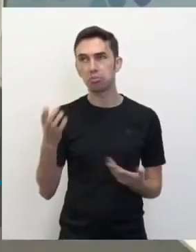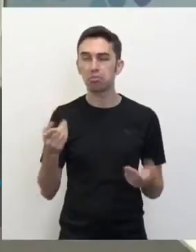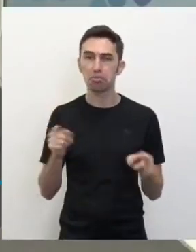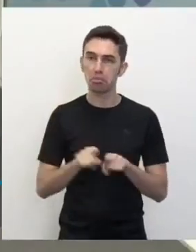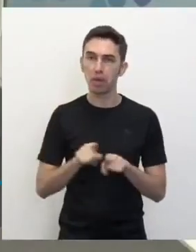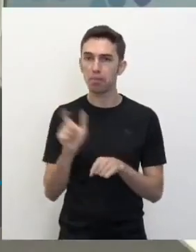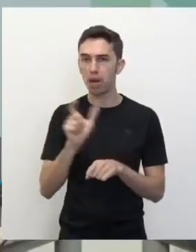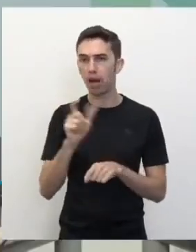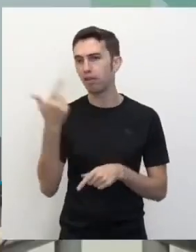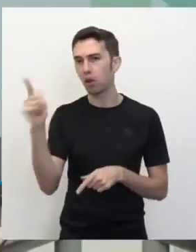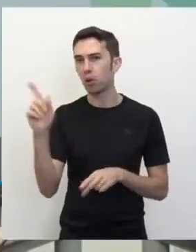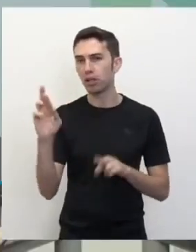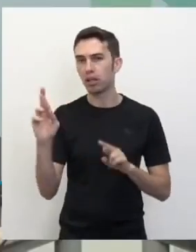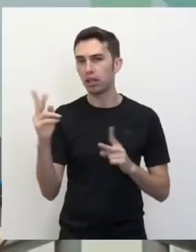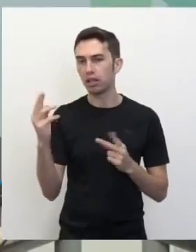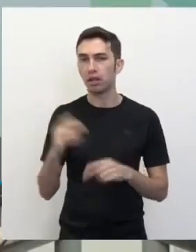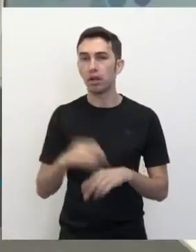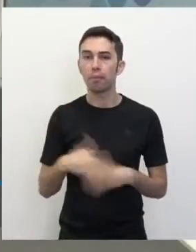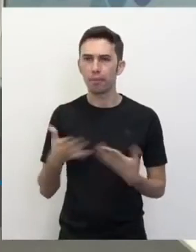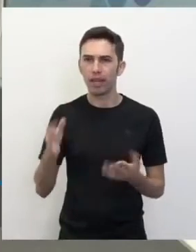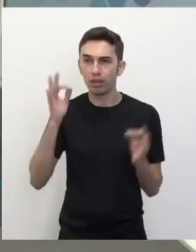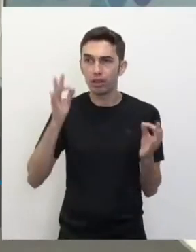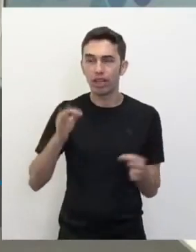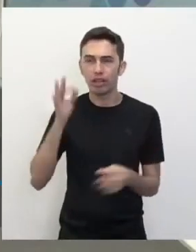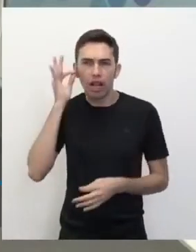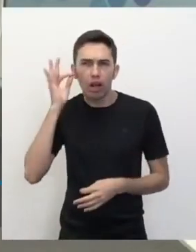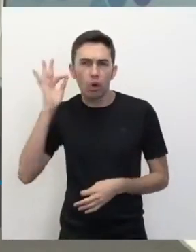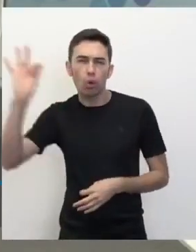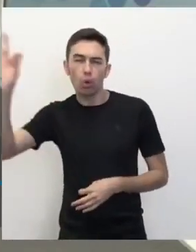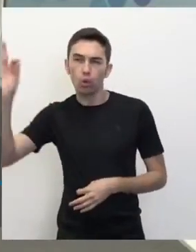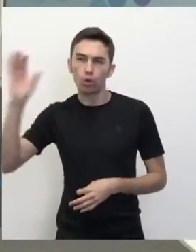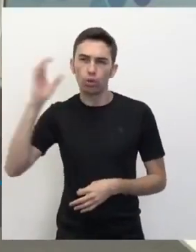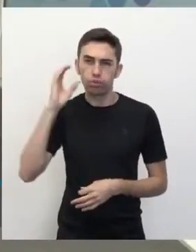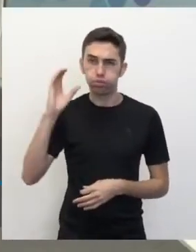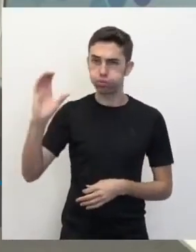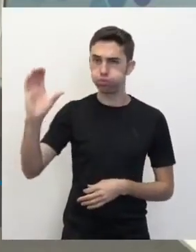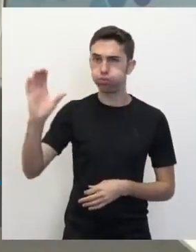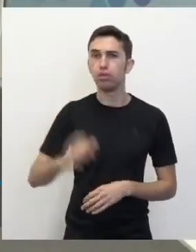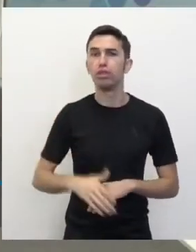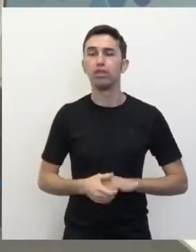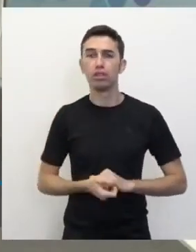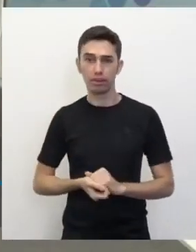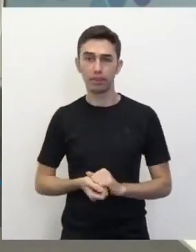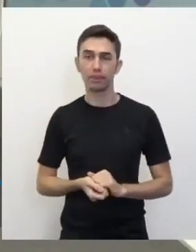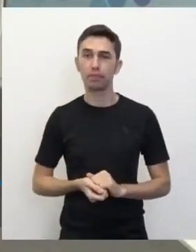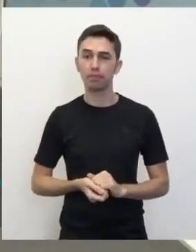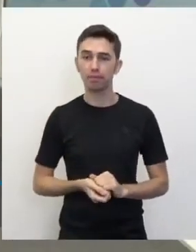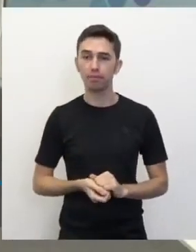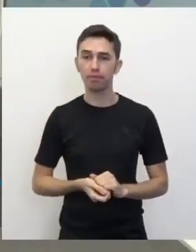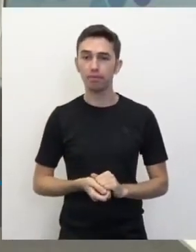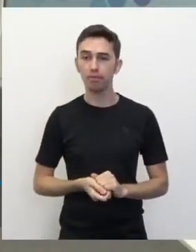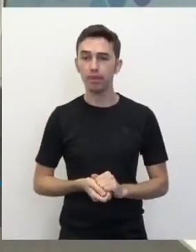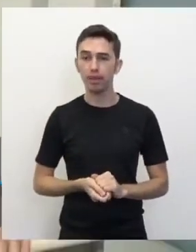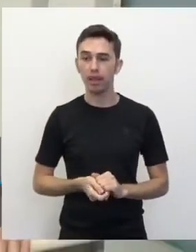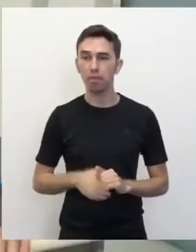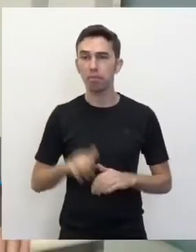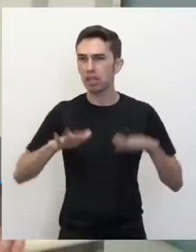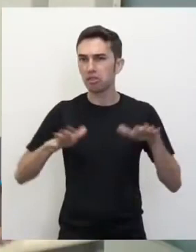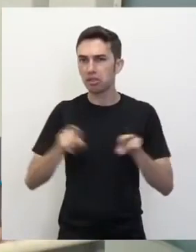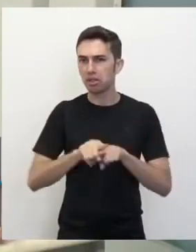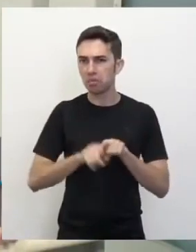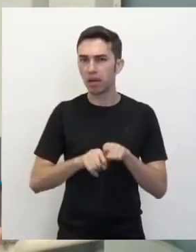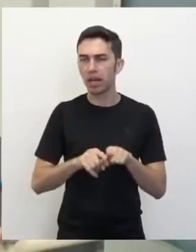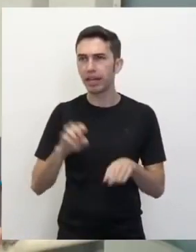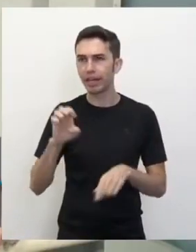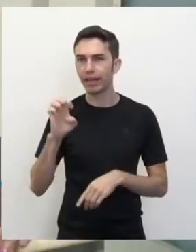né? É, mas a maioria colocando Mas o certo agudo. é agudo ou grave, pra gente identificar, assim, parâmetros do som, agudo ou grave. Mas às vezes eu falo também, que